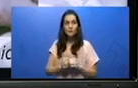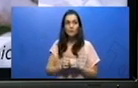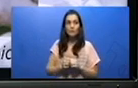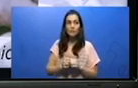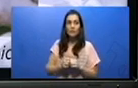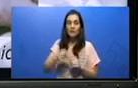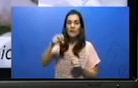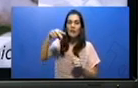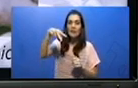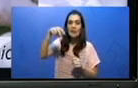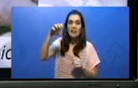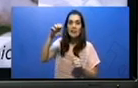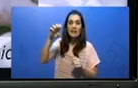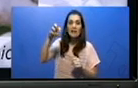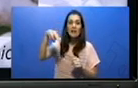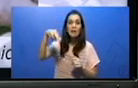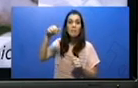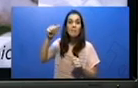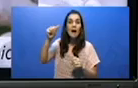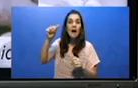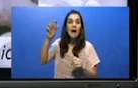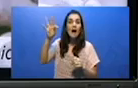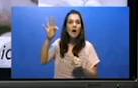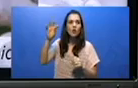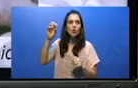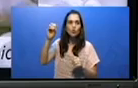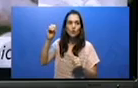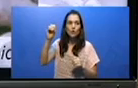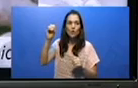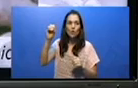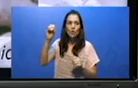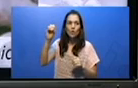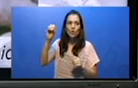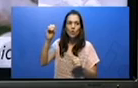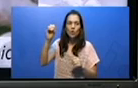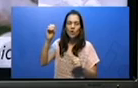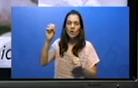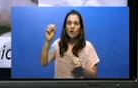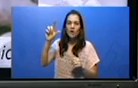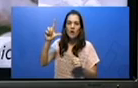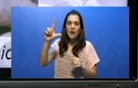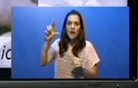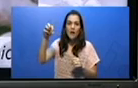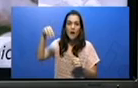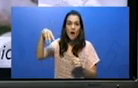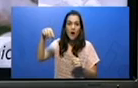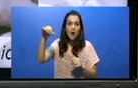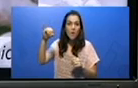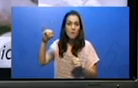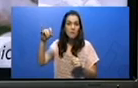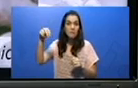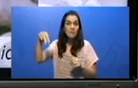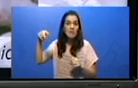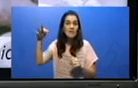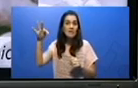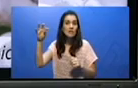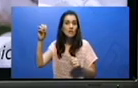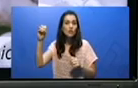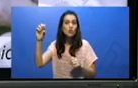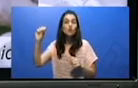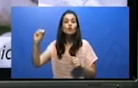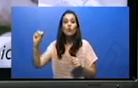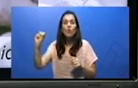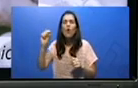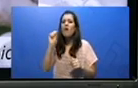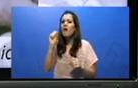grego fio. E eumintos vem do grego verme. São vermes em forma de fio. Fio é cilíndrico. Mas o que é uma